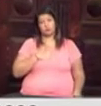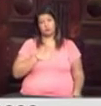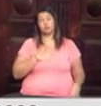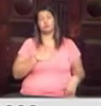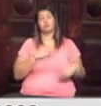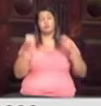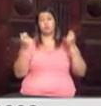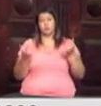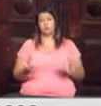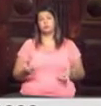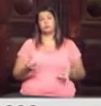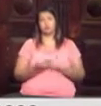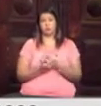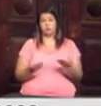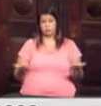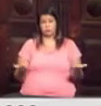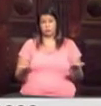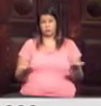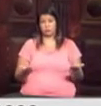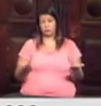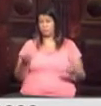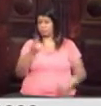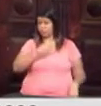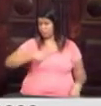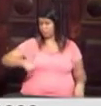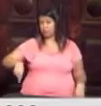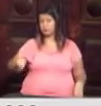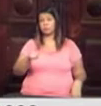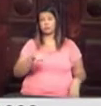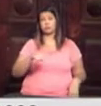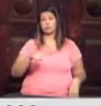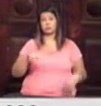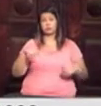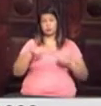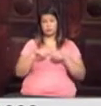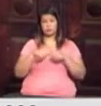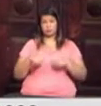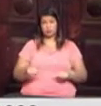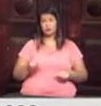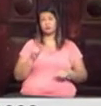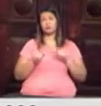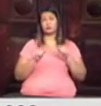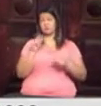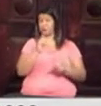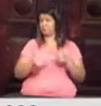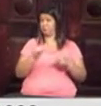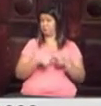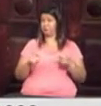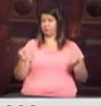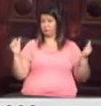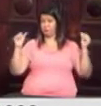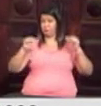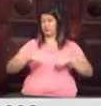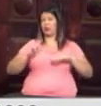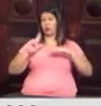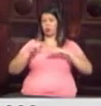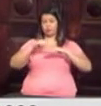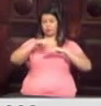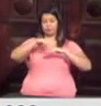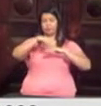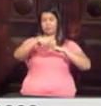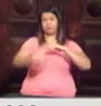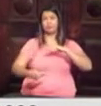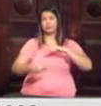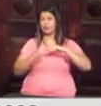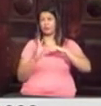seguinte, senhoras e senhores deputados, que nós, como estamos à beira de um problema, à beira do precipício, se